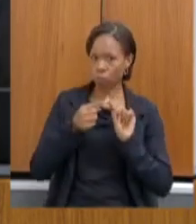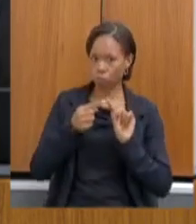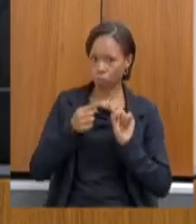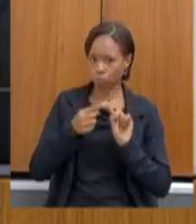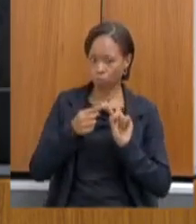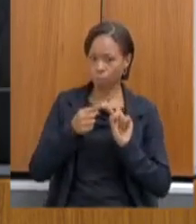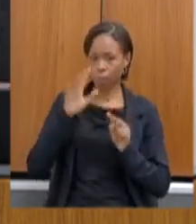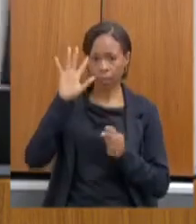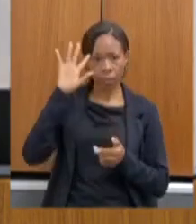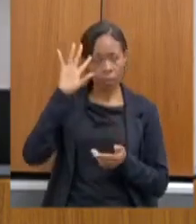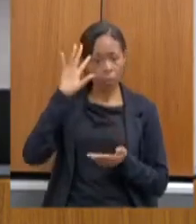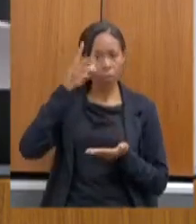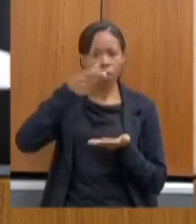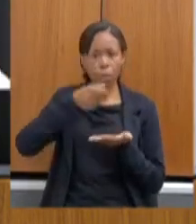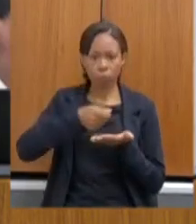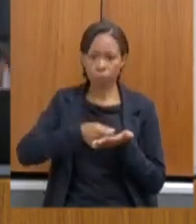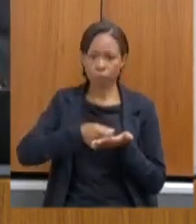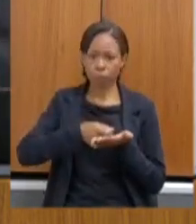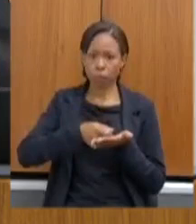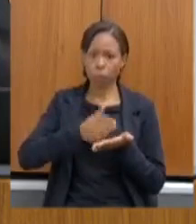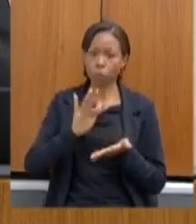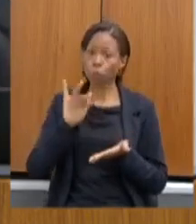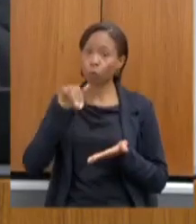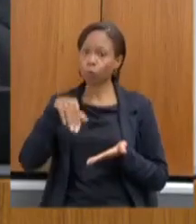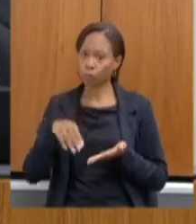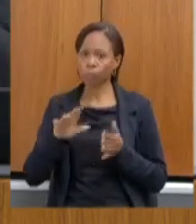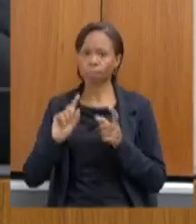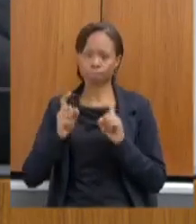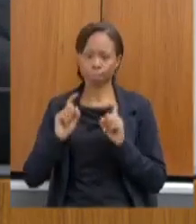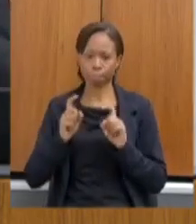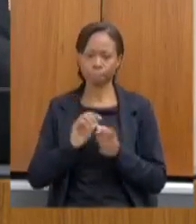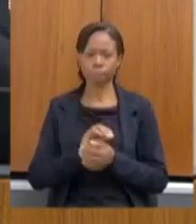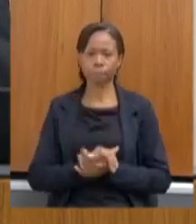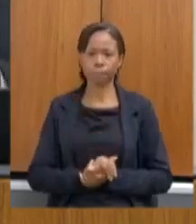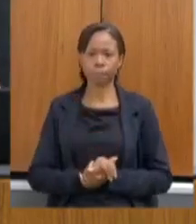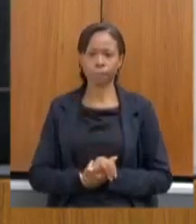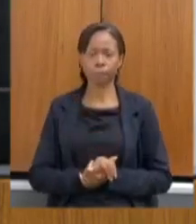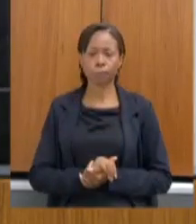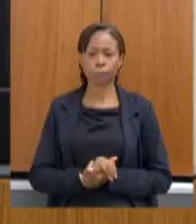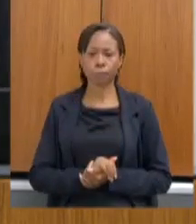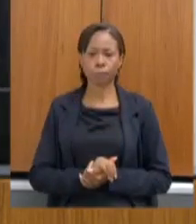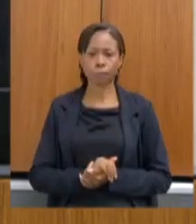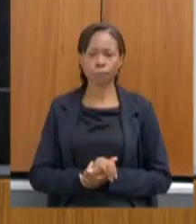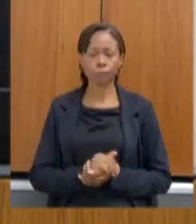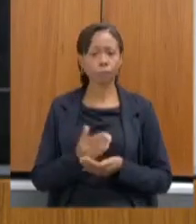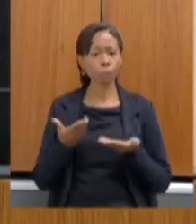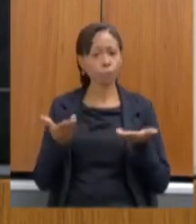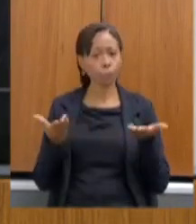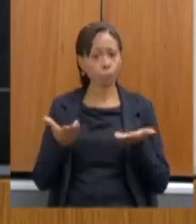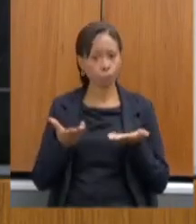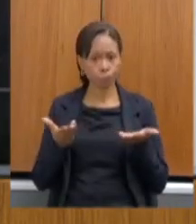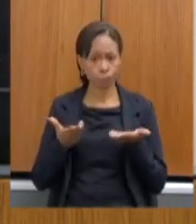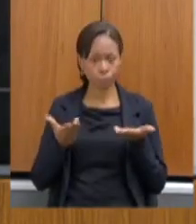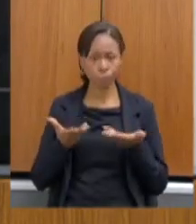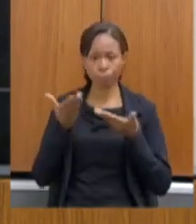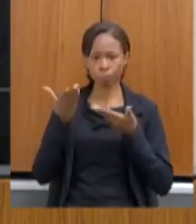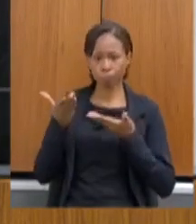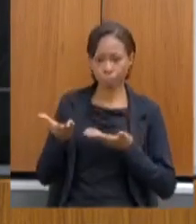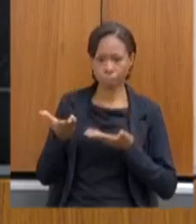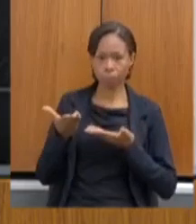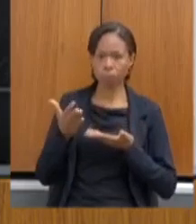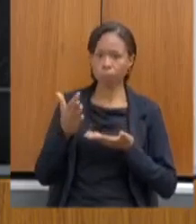serão de liberadas ao final desta reunião passo portanto a palavra para o